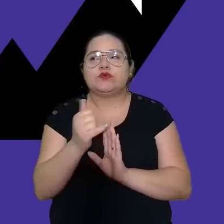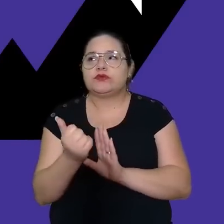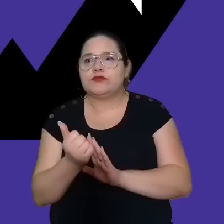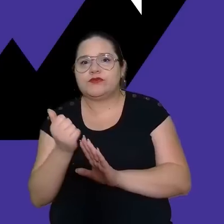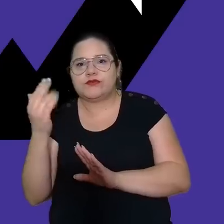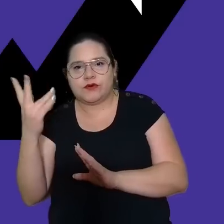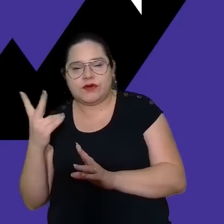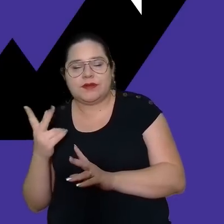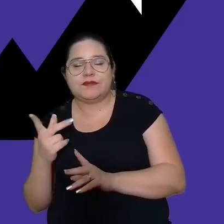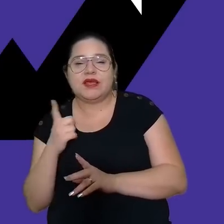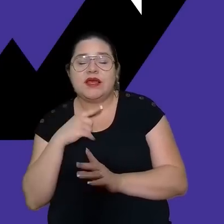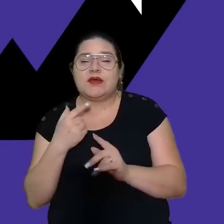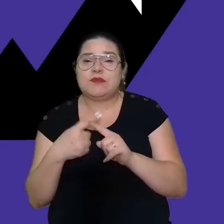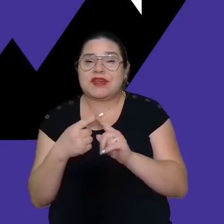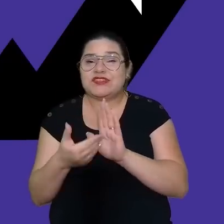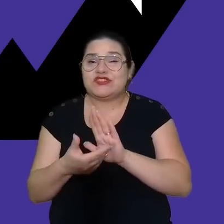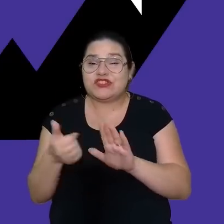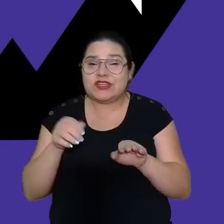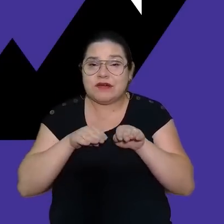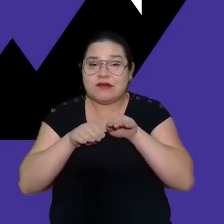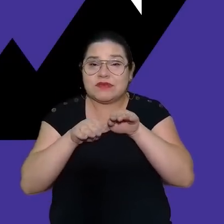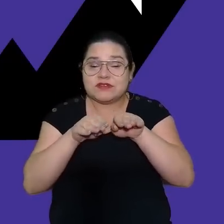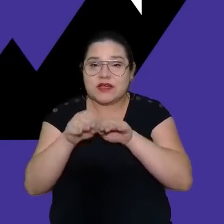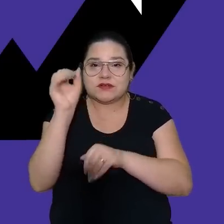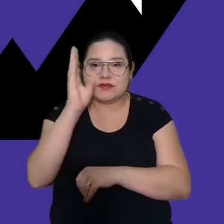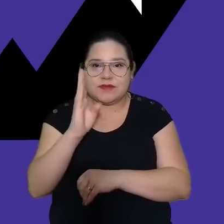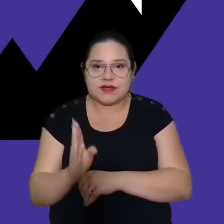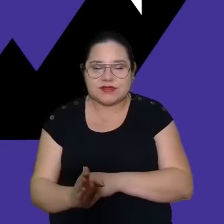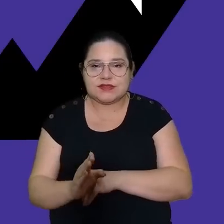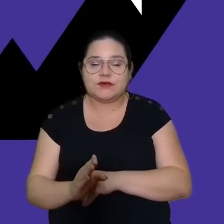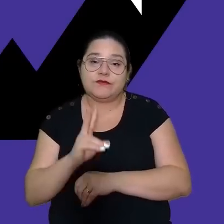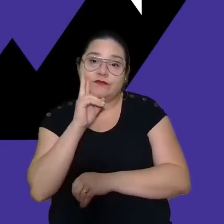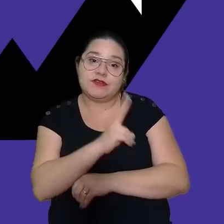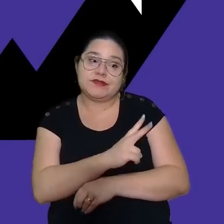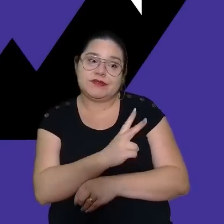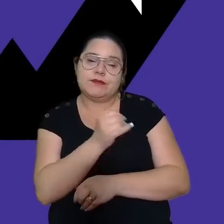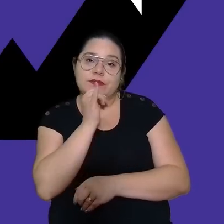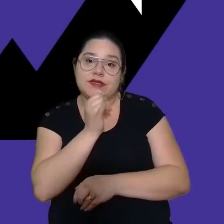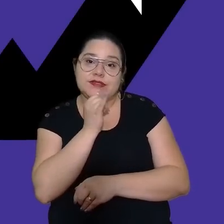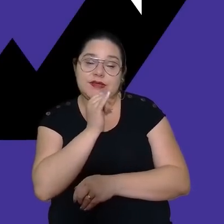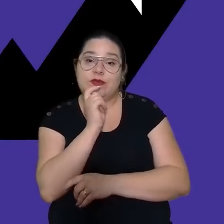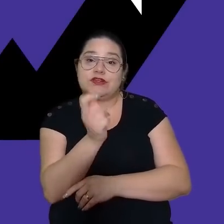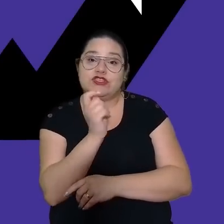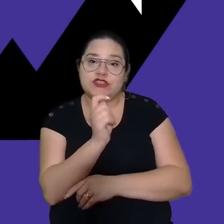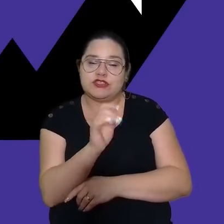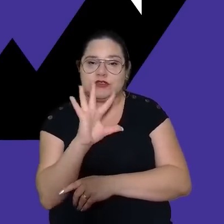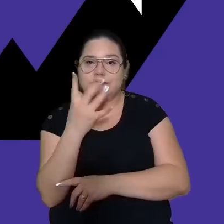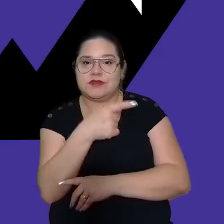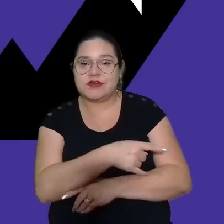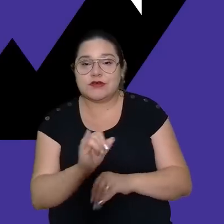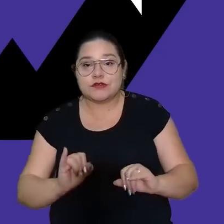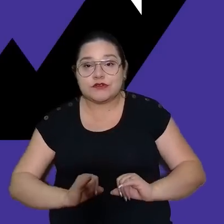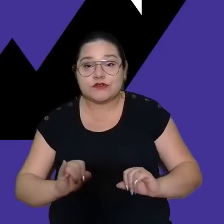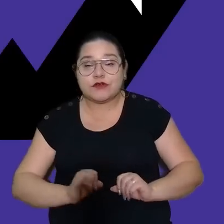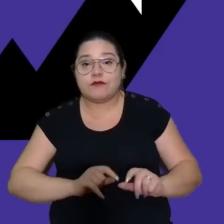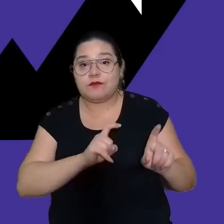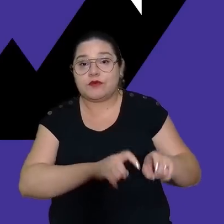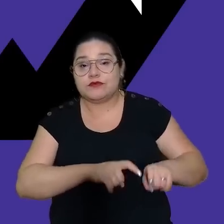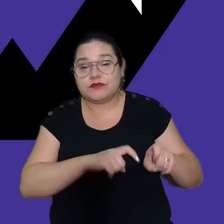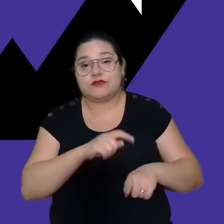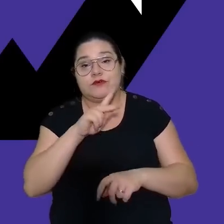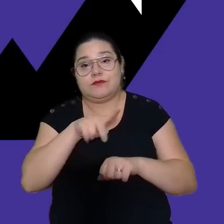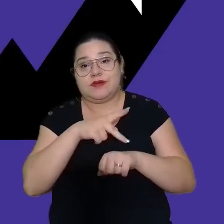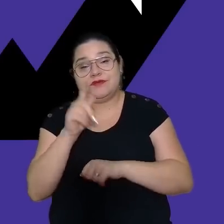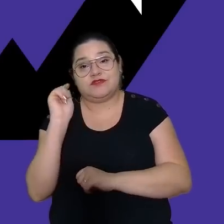muita competitividade. Já vista a situação da Argentina com as retenções, aí, o que sofre o produtor argentino